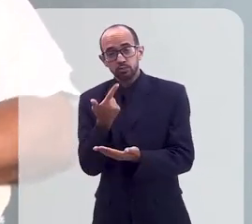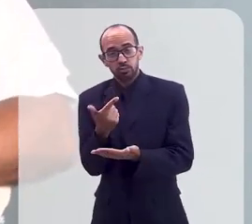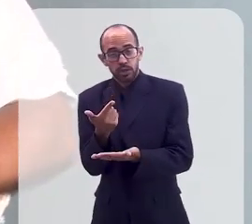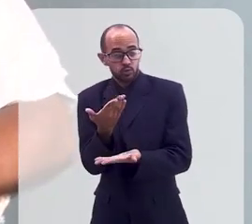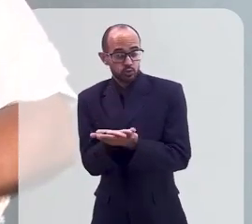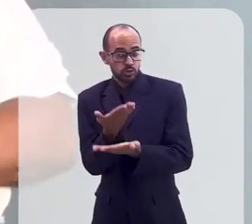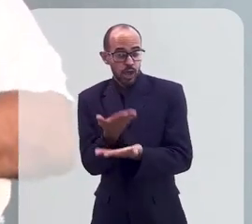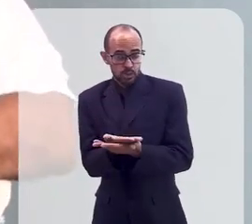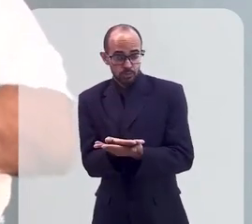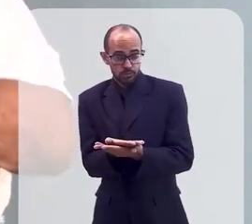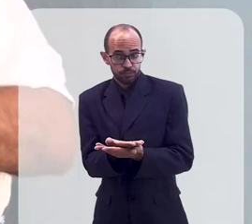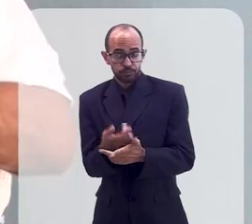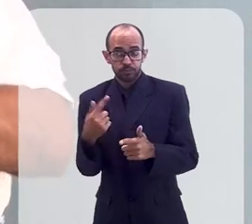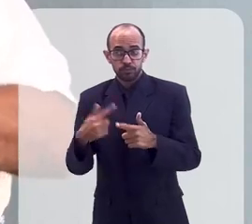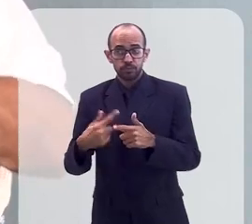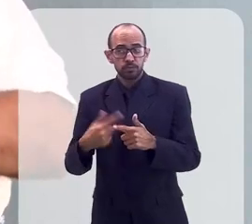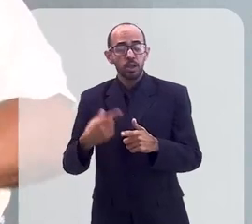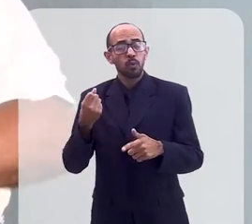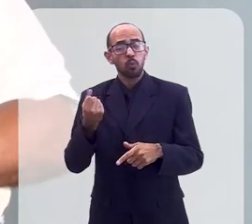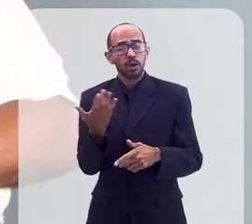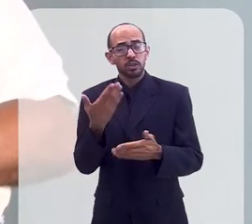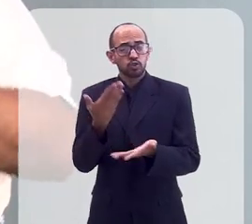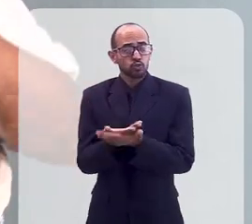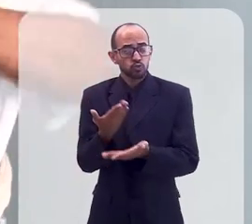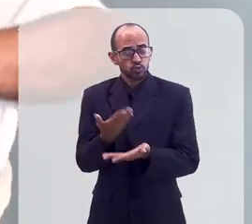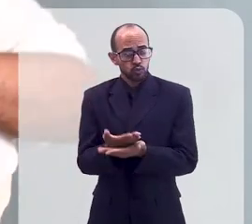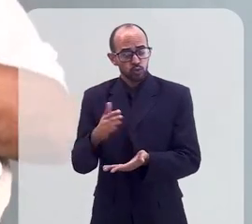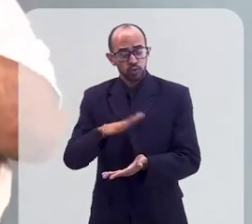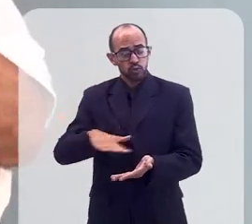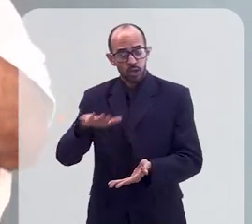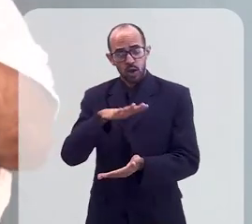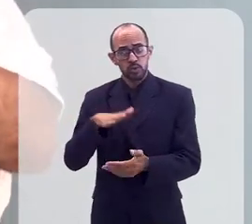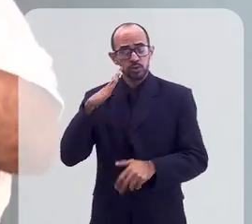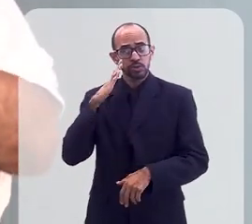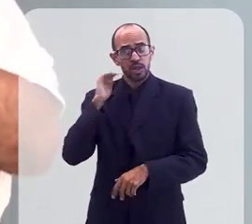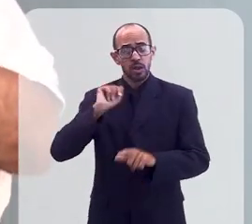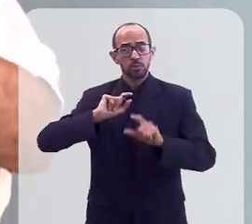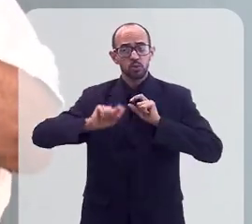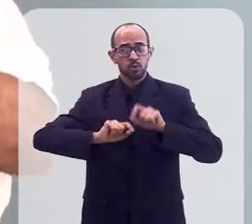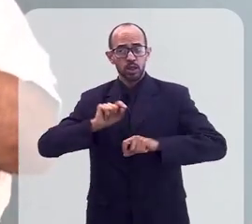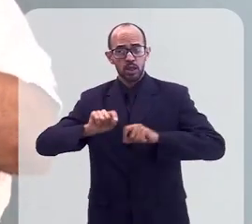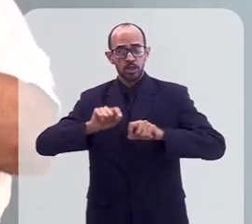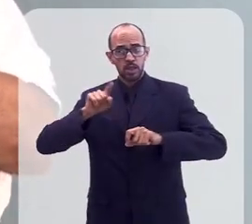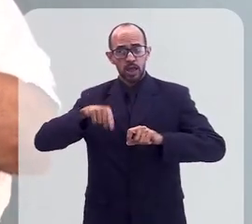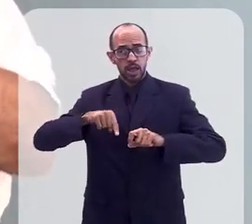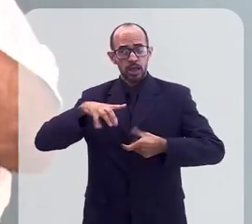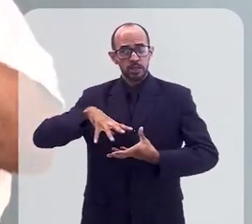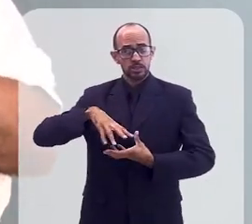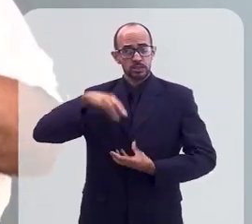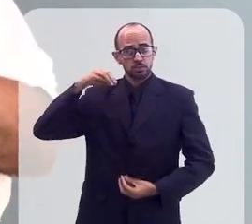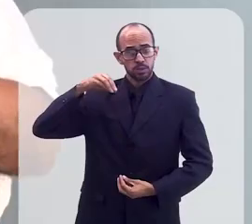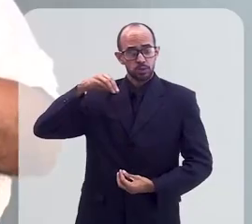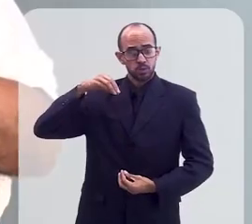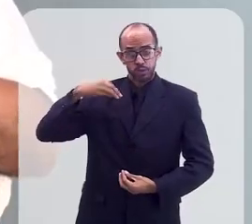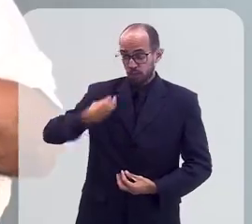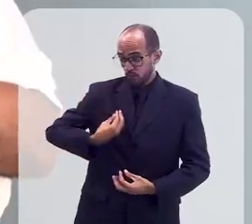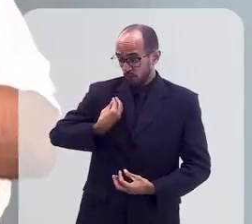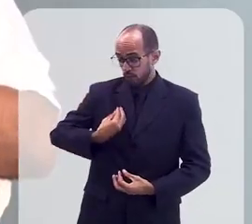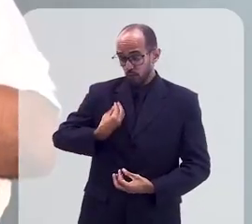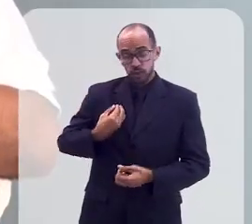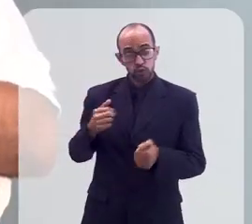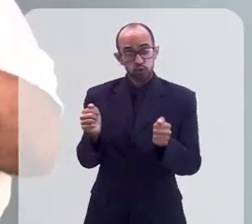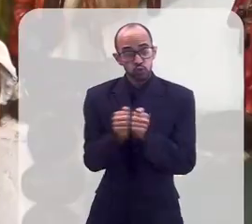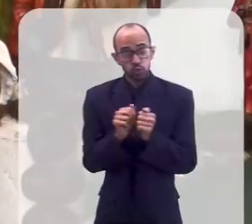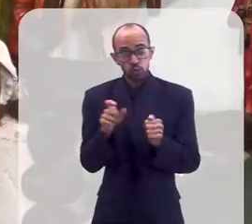O que que acontece? Quando a gente fala em Exu, de forma geral, ainda são espíritos que vivem conosco, nesse